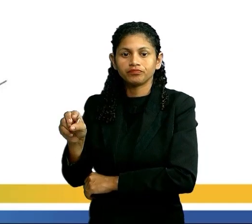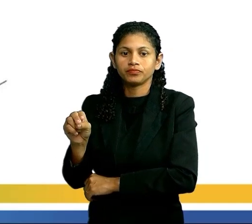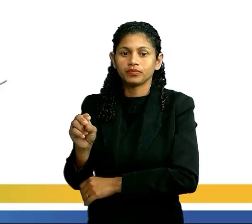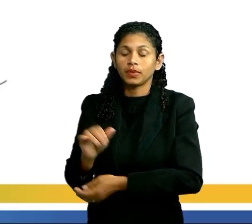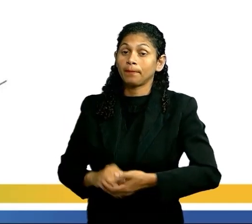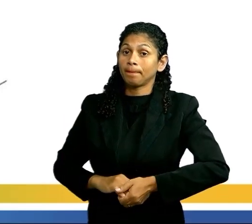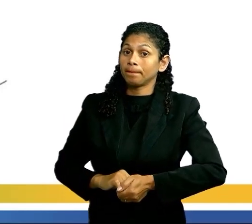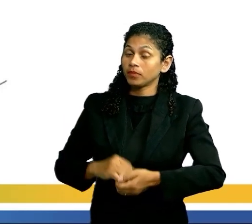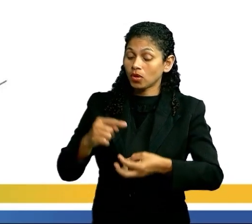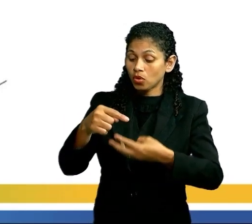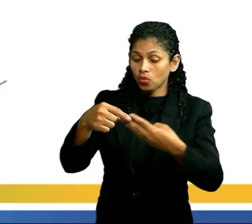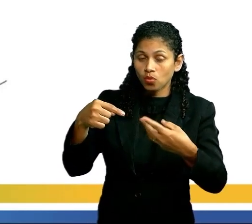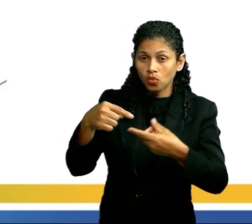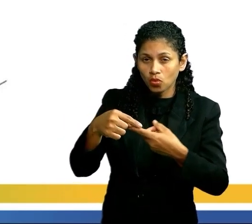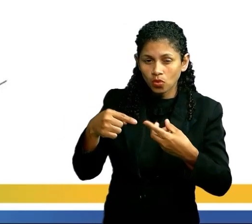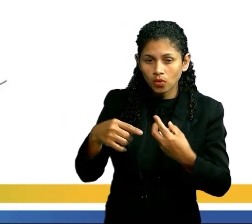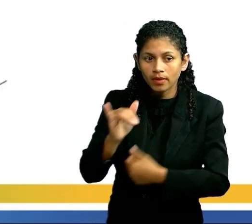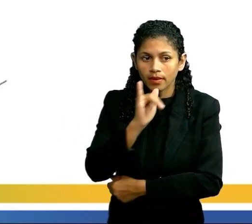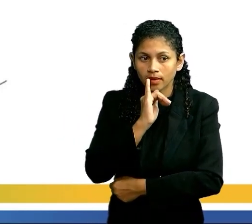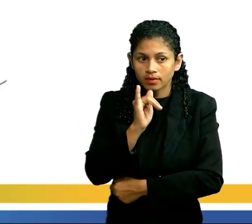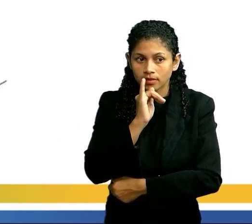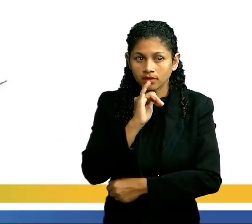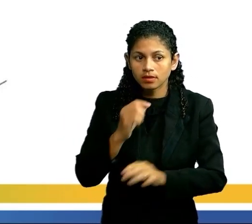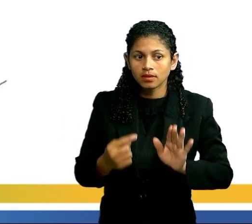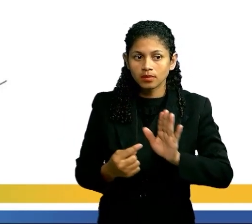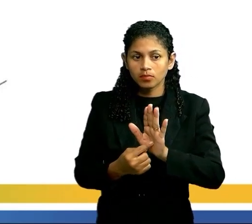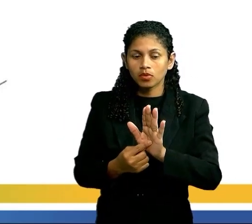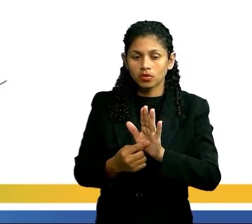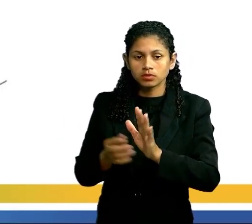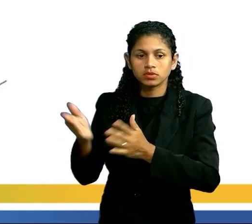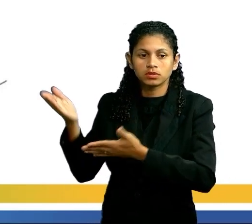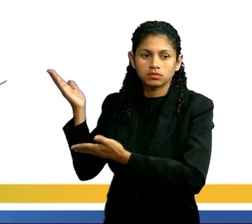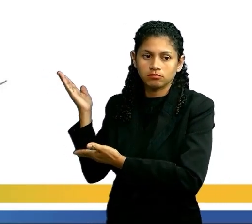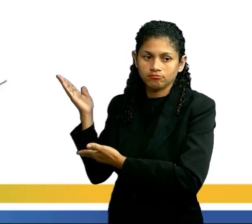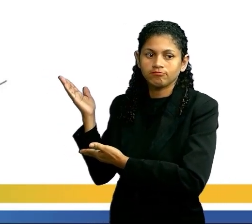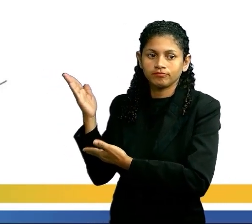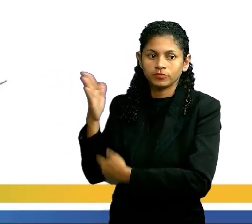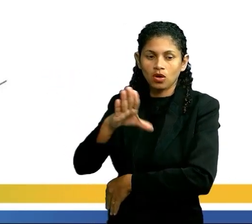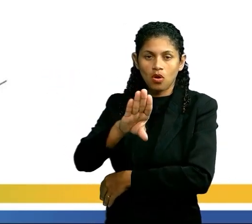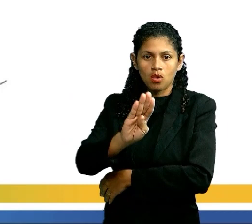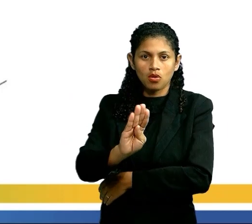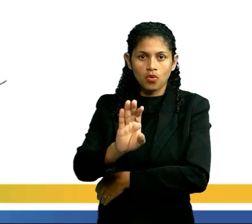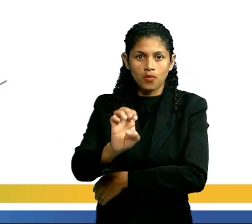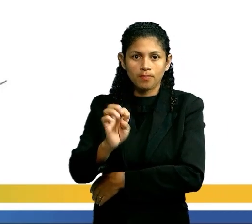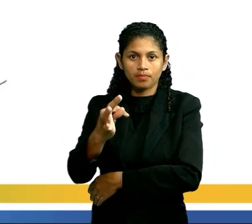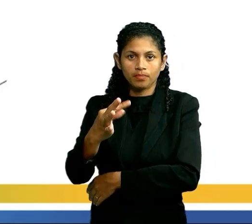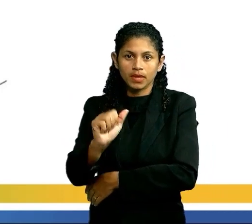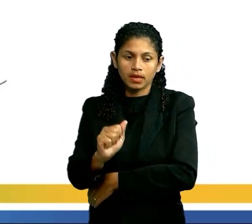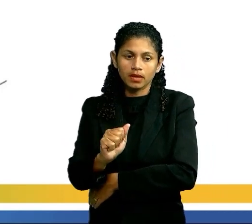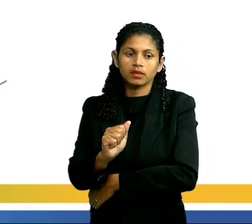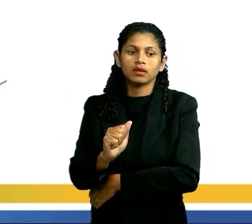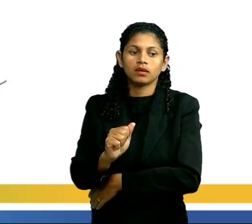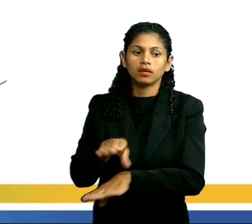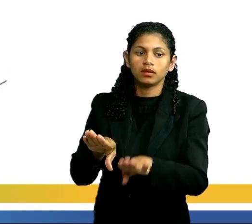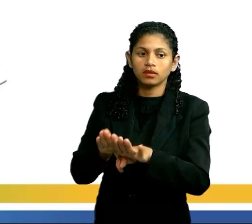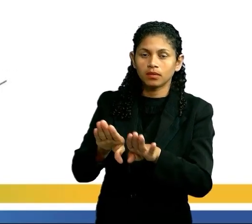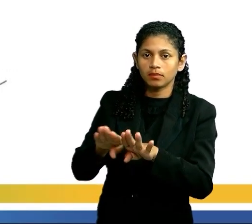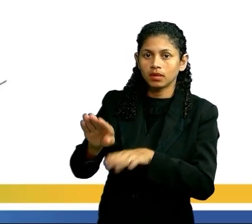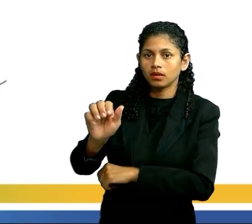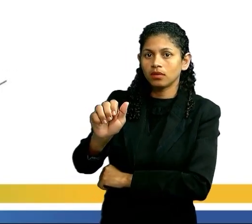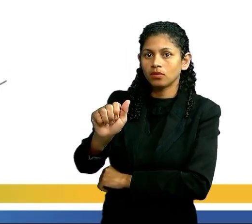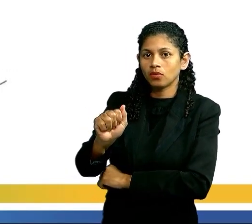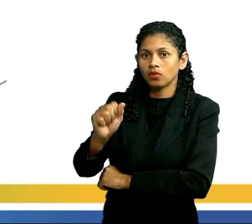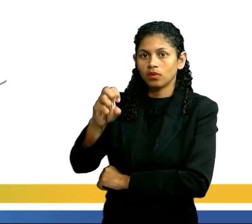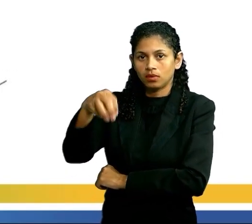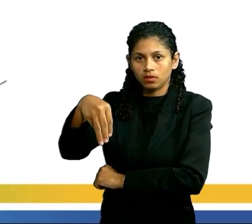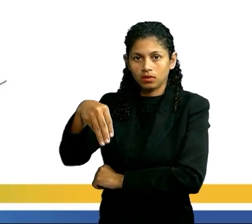gama-caroteno, representados a seguir. Aí você tem o beta-caroteno em cima e o gama-caroteno